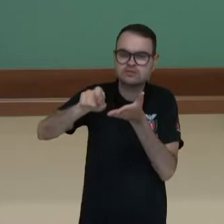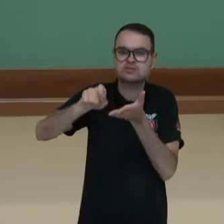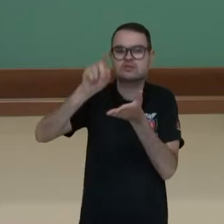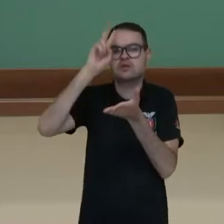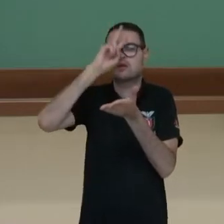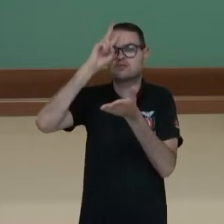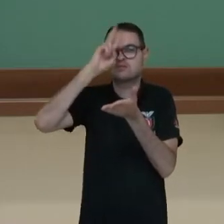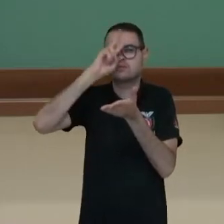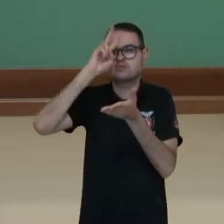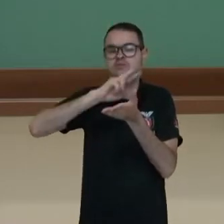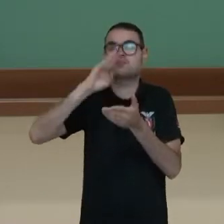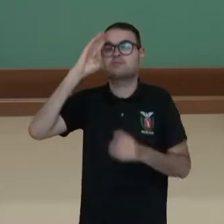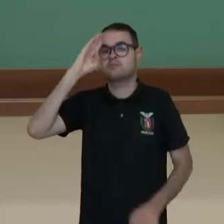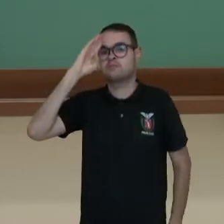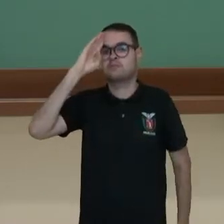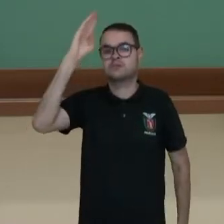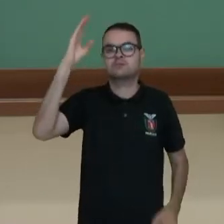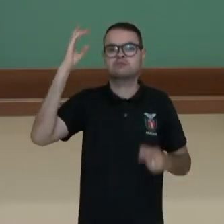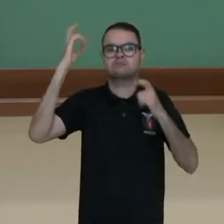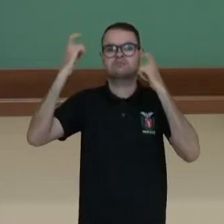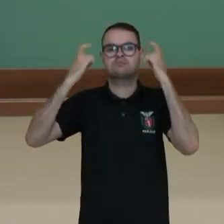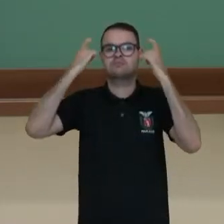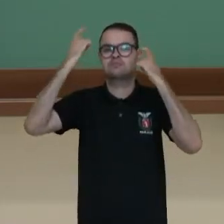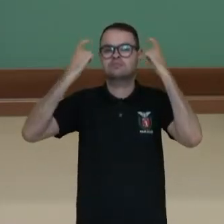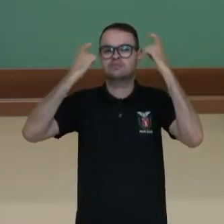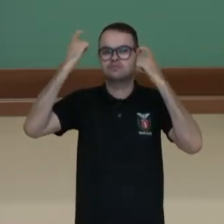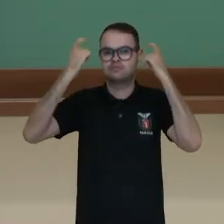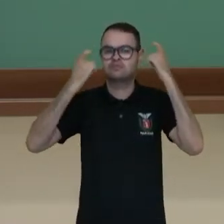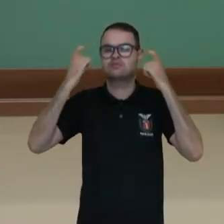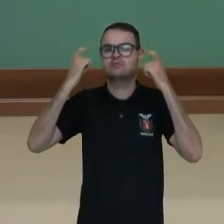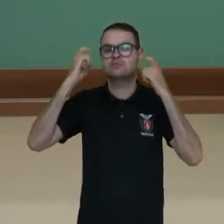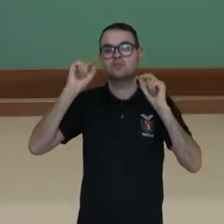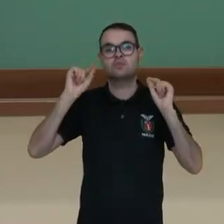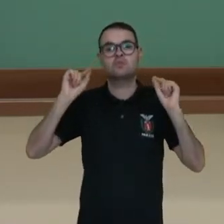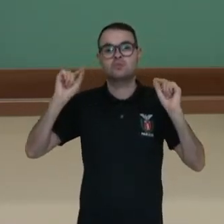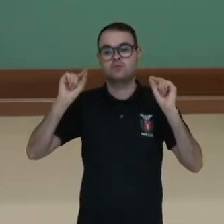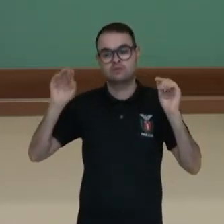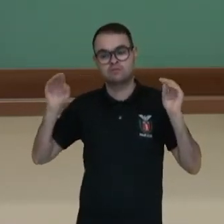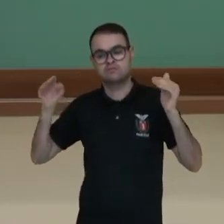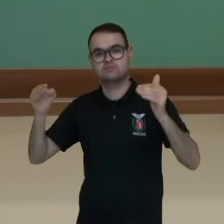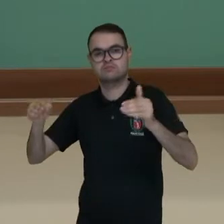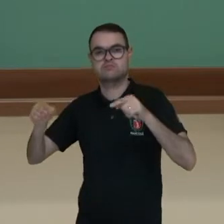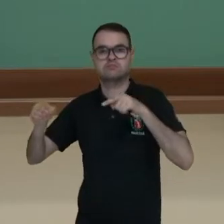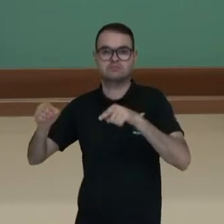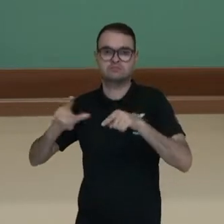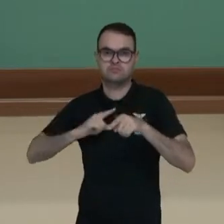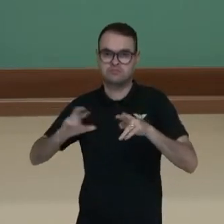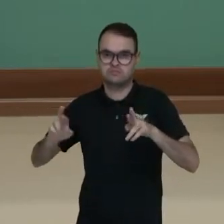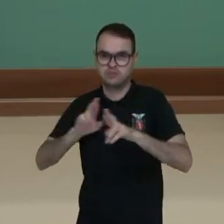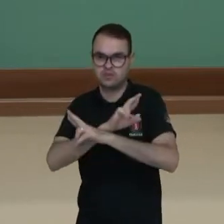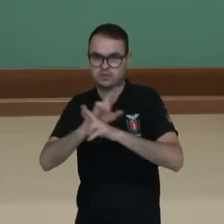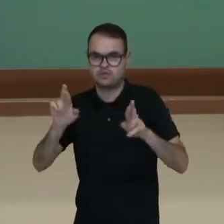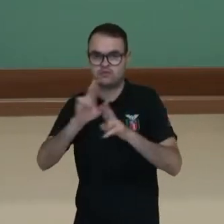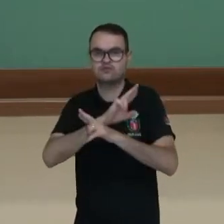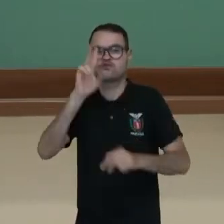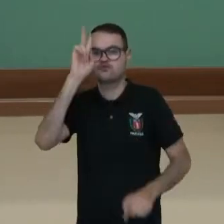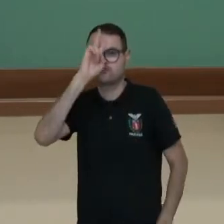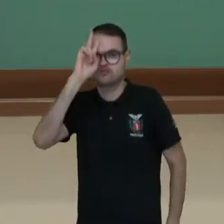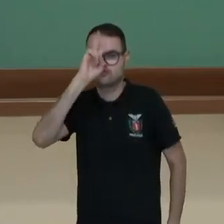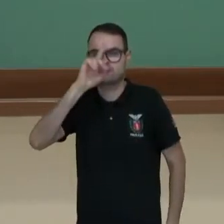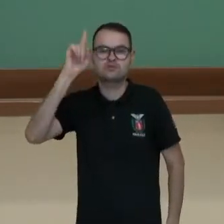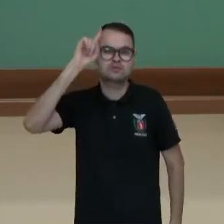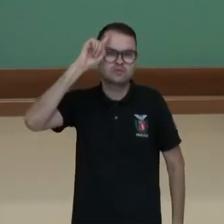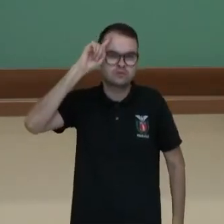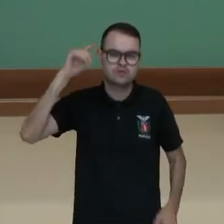uma das principais preocupações, principalmente no que se relaciona com a história do cotidiano, da